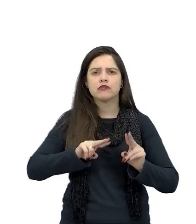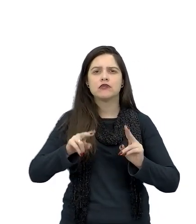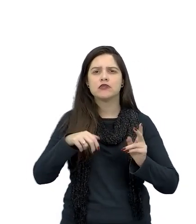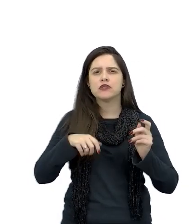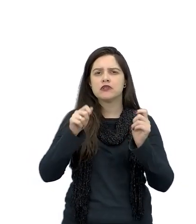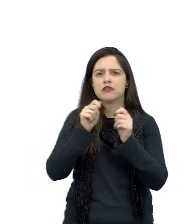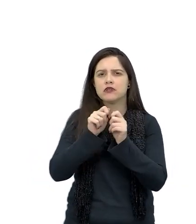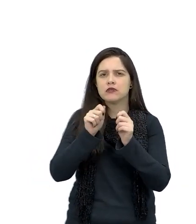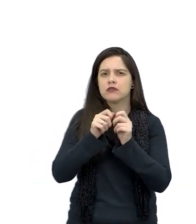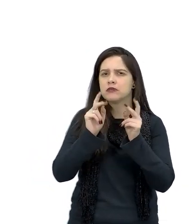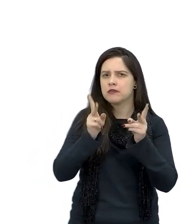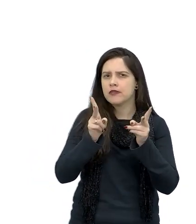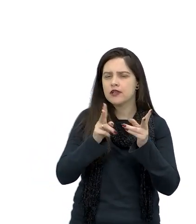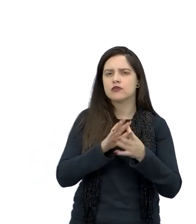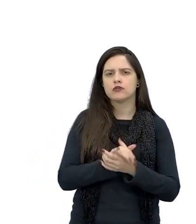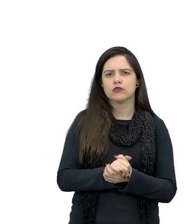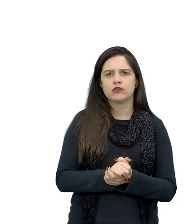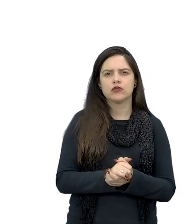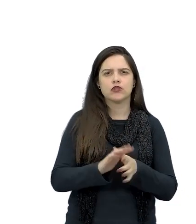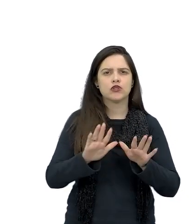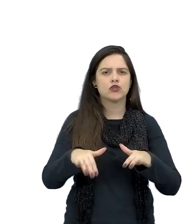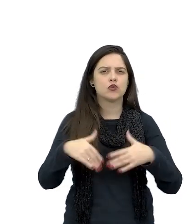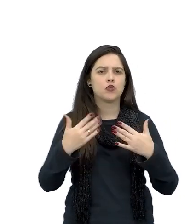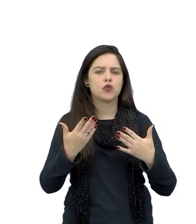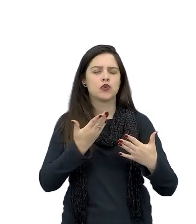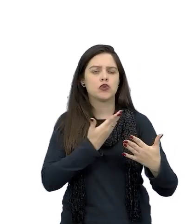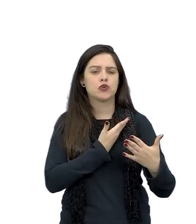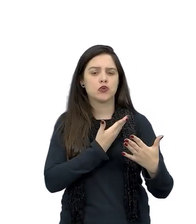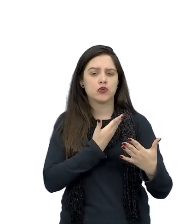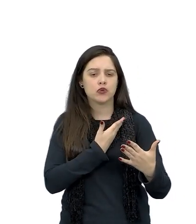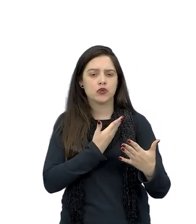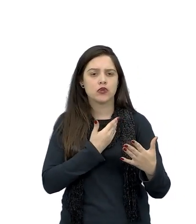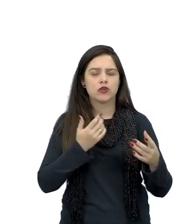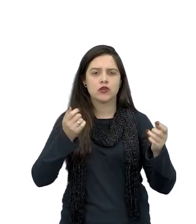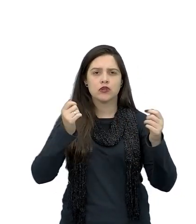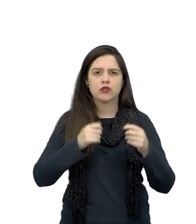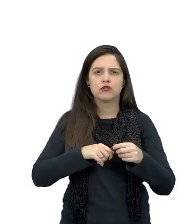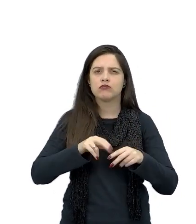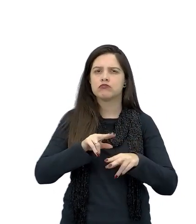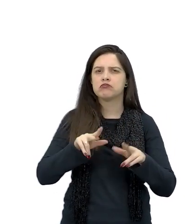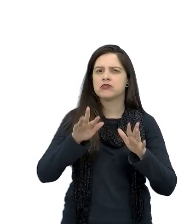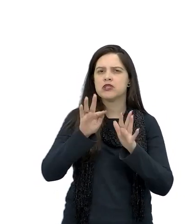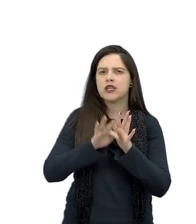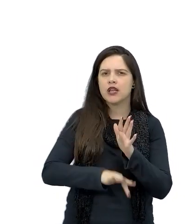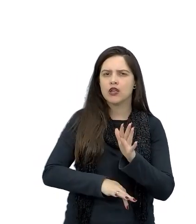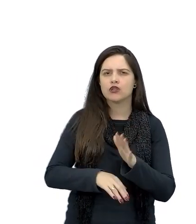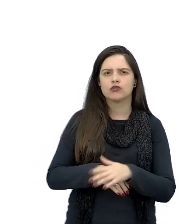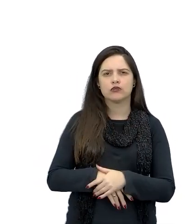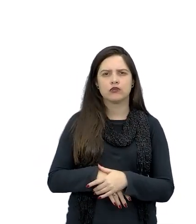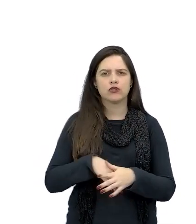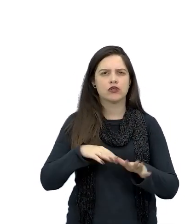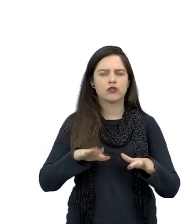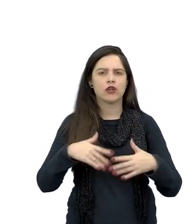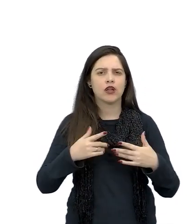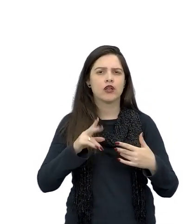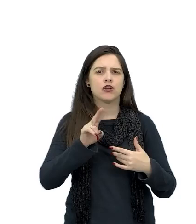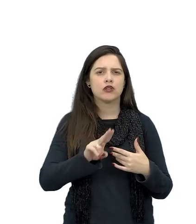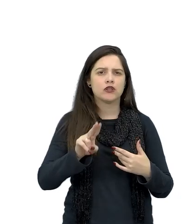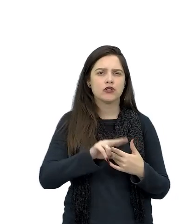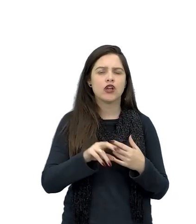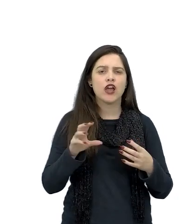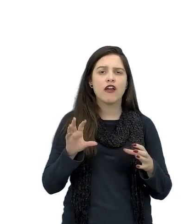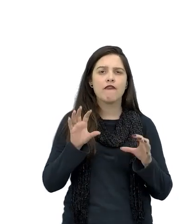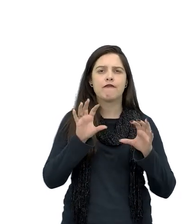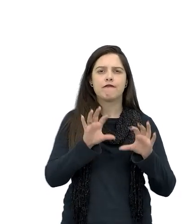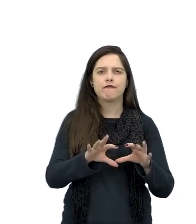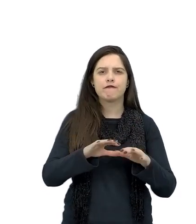o entendimento? Como os colegas pontuaram esse mesmo trecho? A socialização das formas